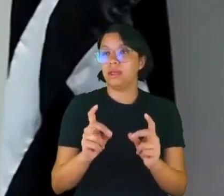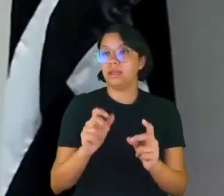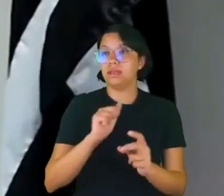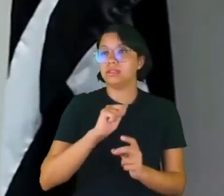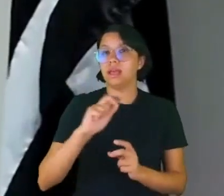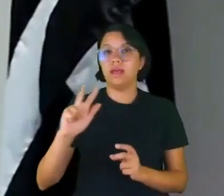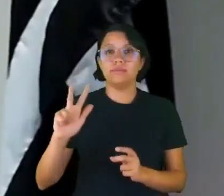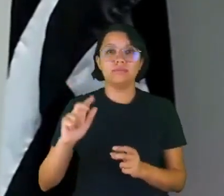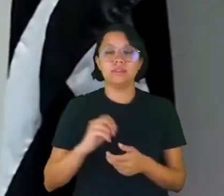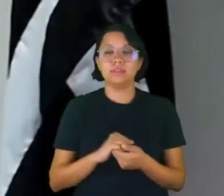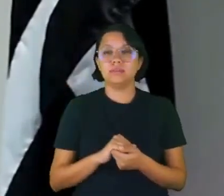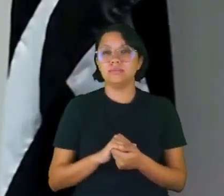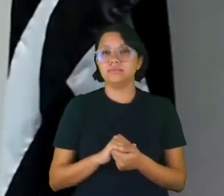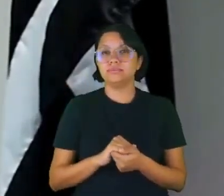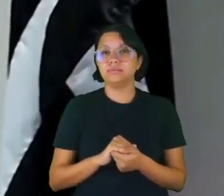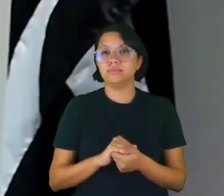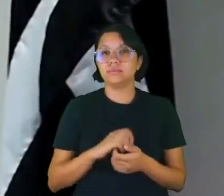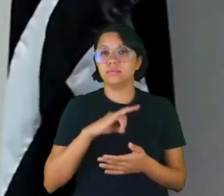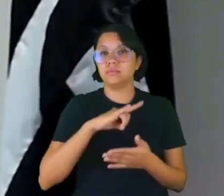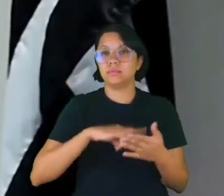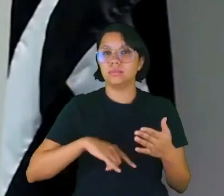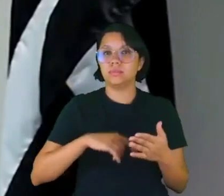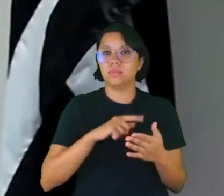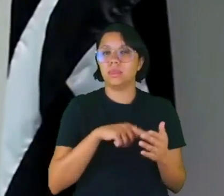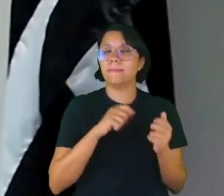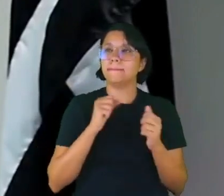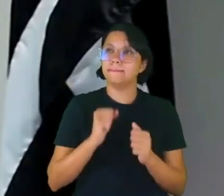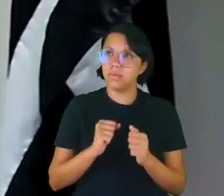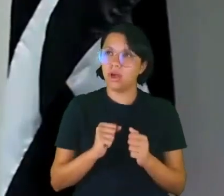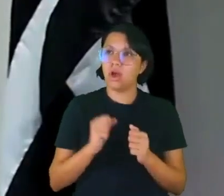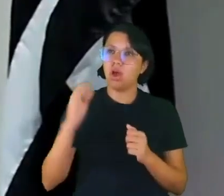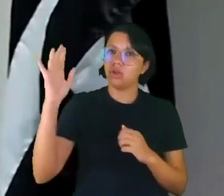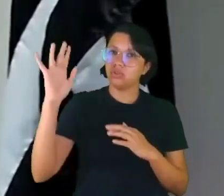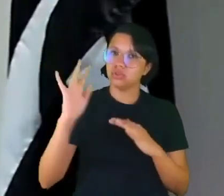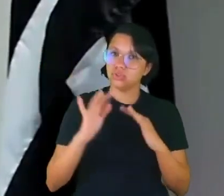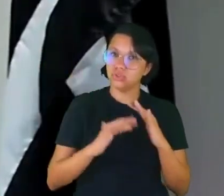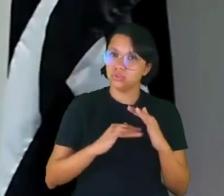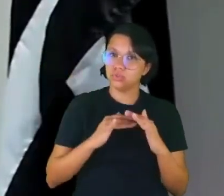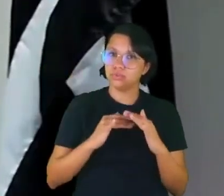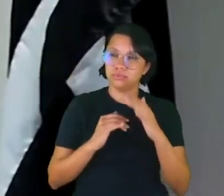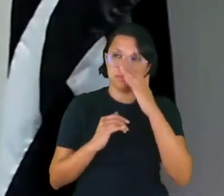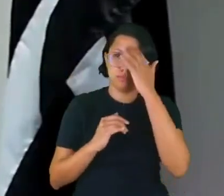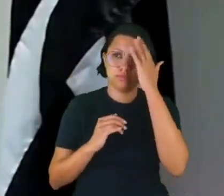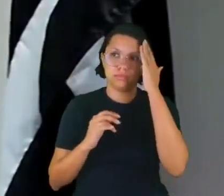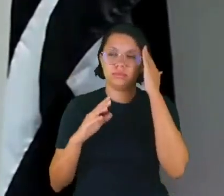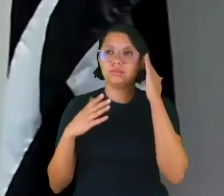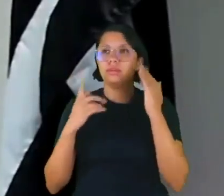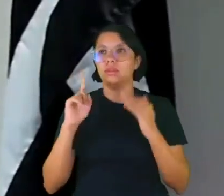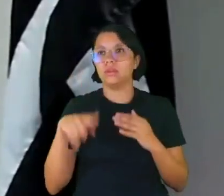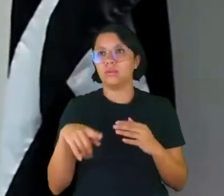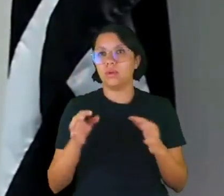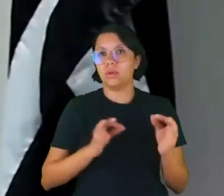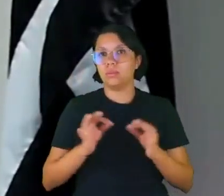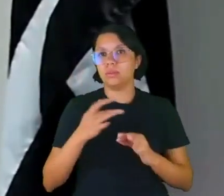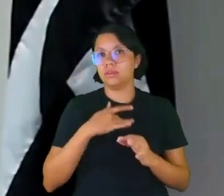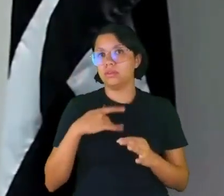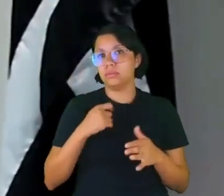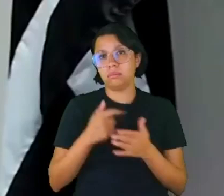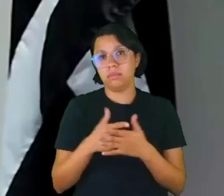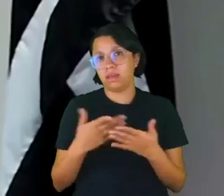a Anvisa autorizou a importação. Ora, se ela autorizou a importação, é o caso do plano de saúde